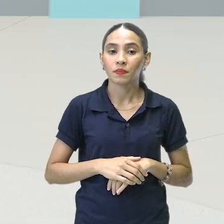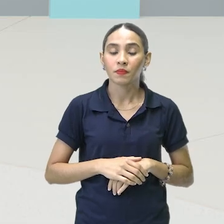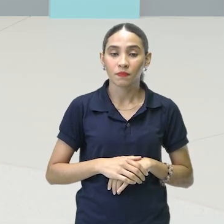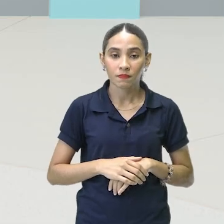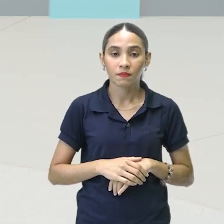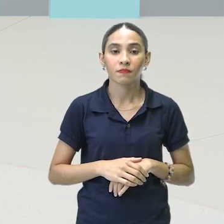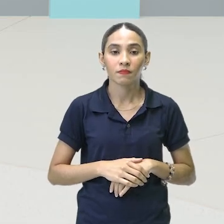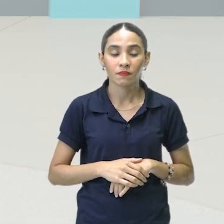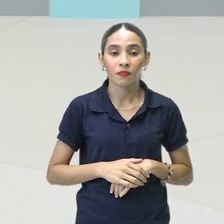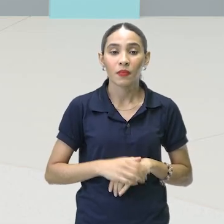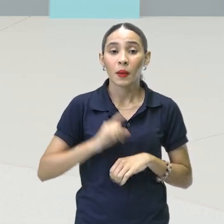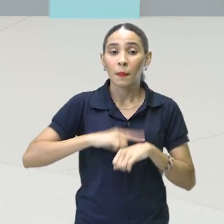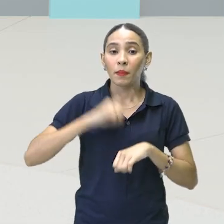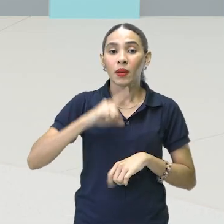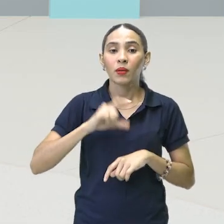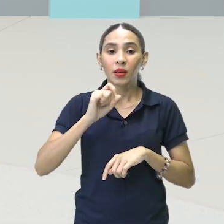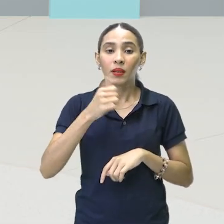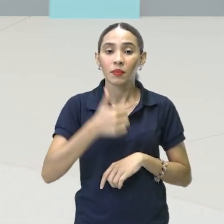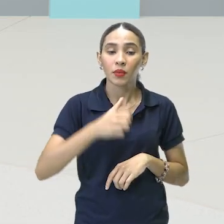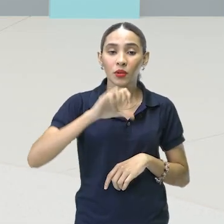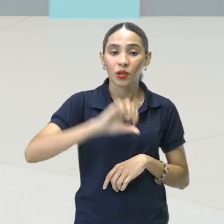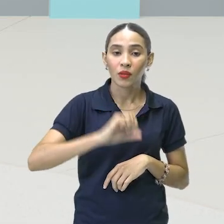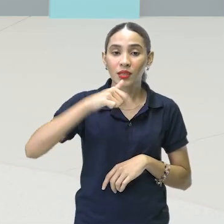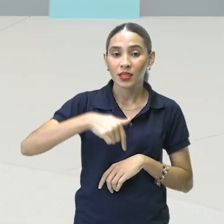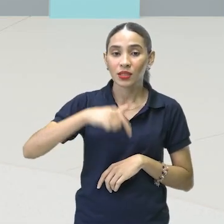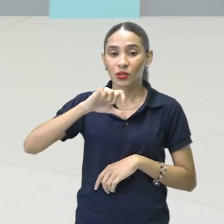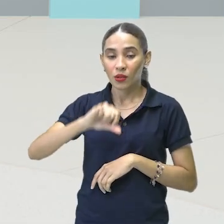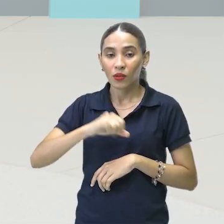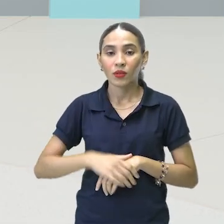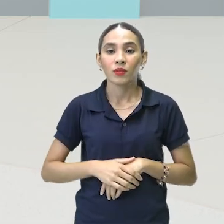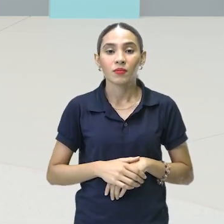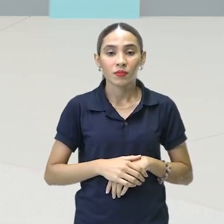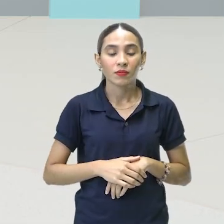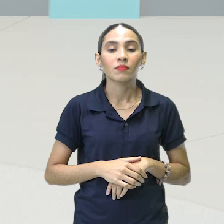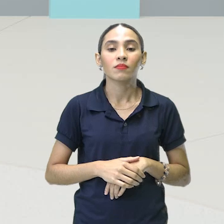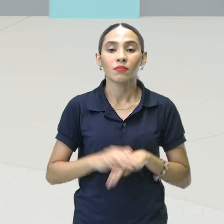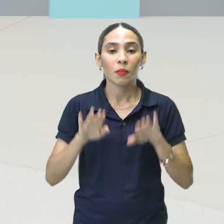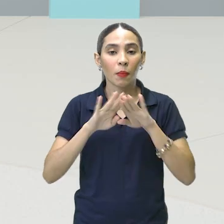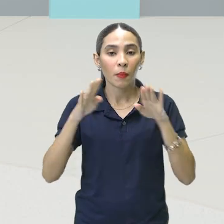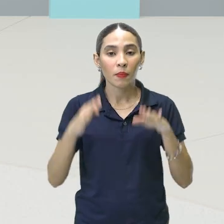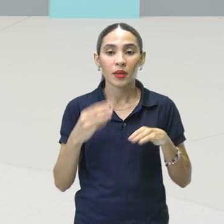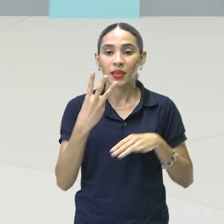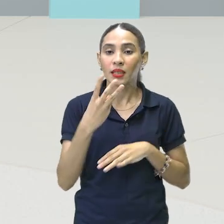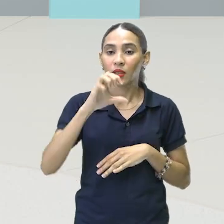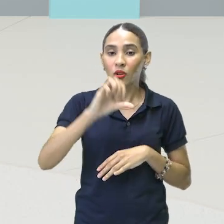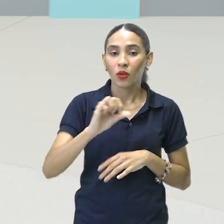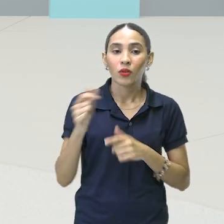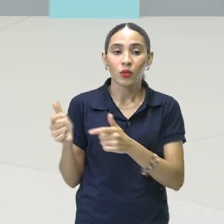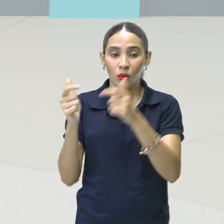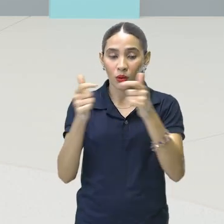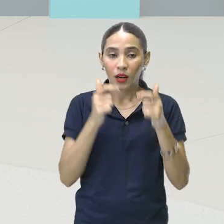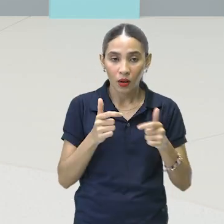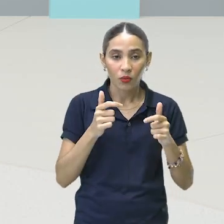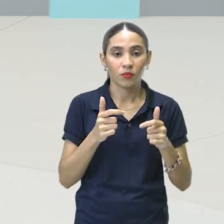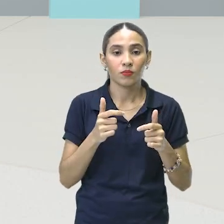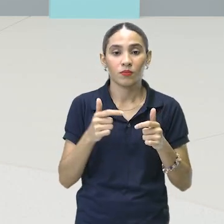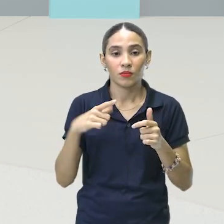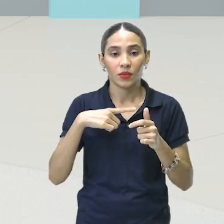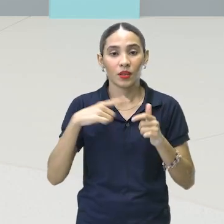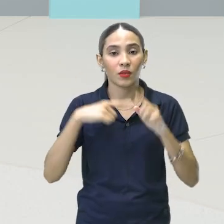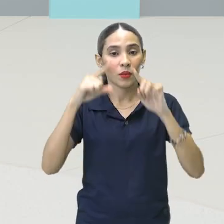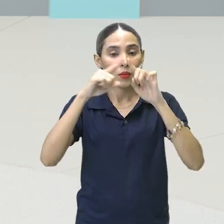apresentado pela primeira vez em 1979, em uma mesa com 39 lugares,